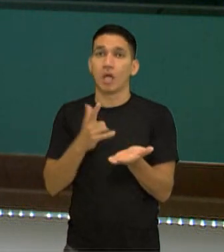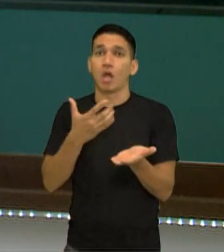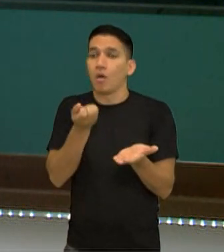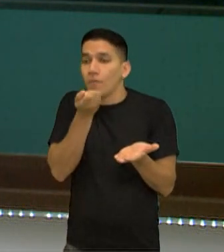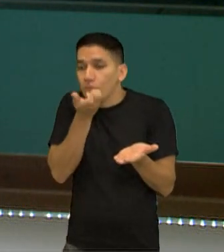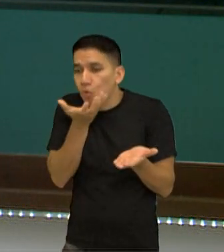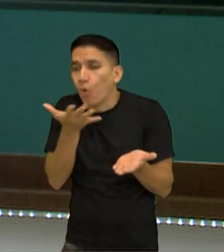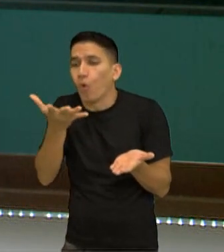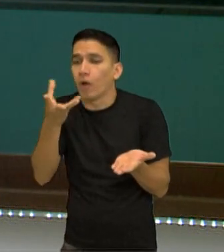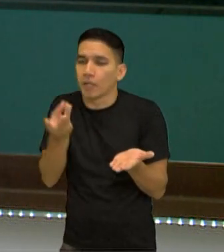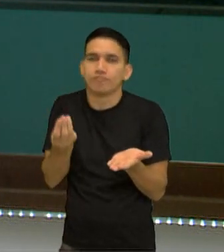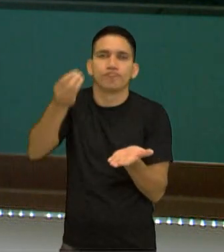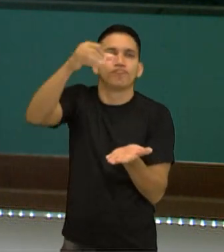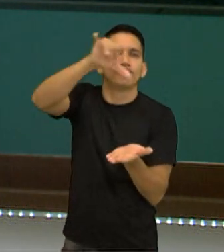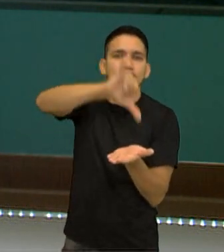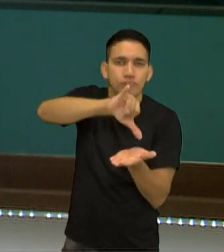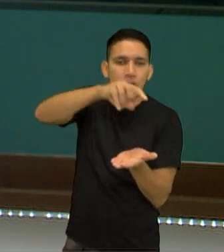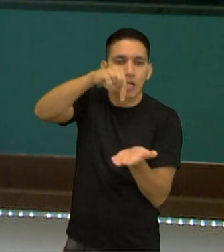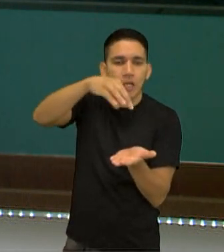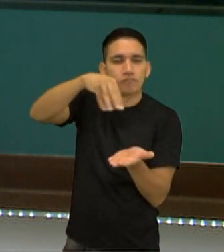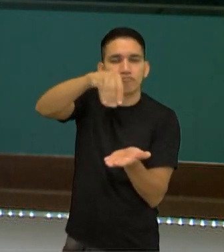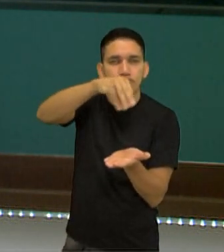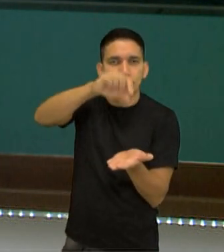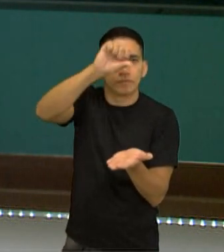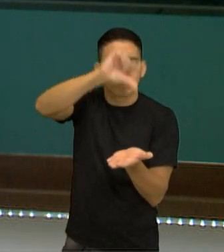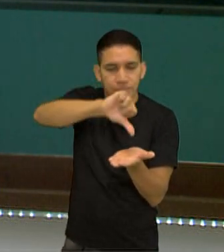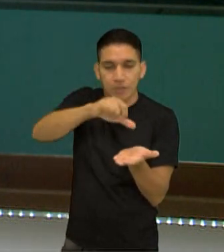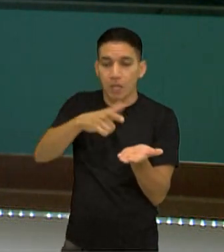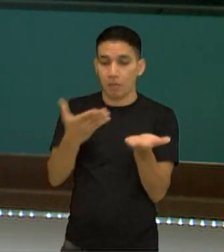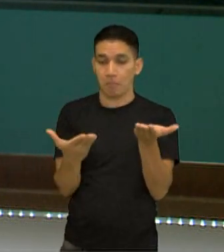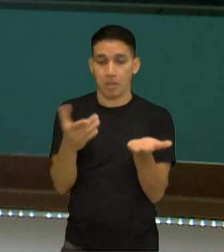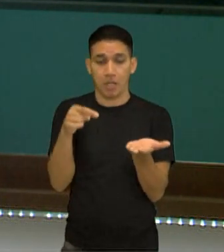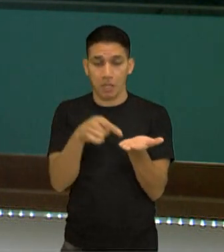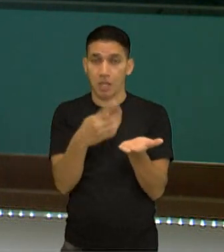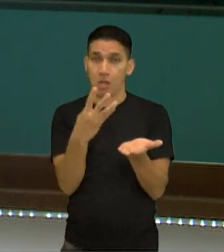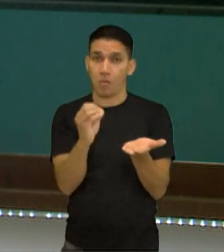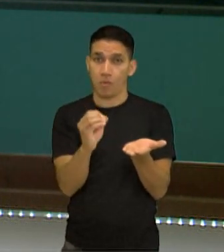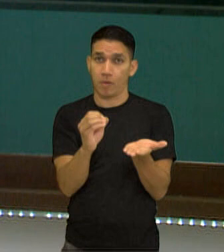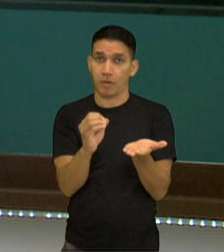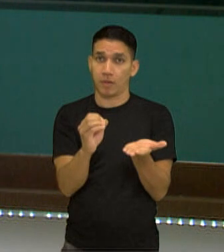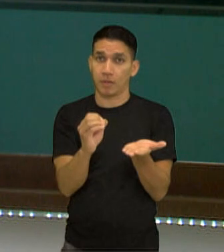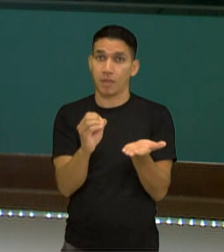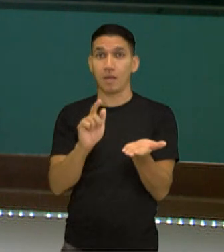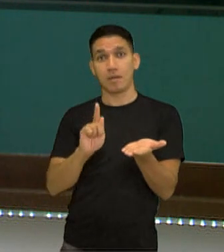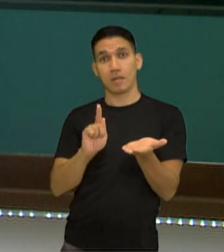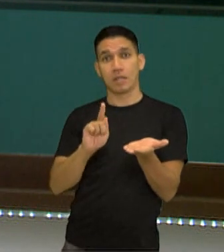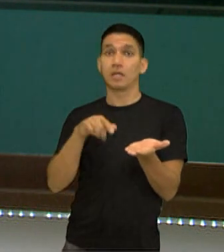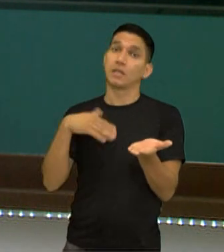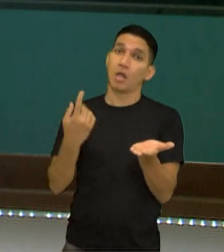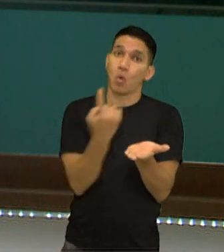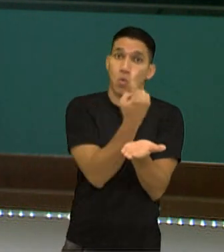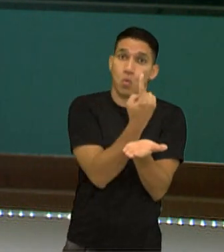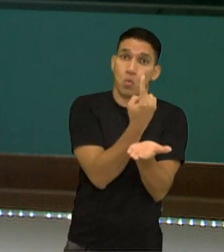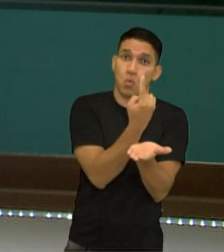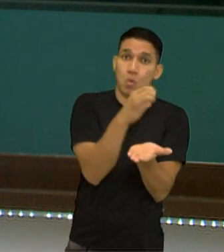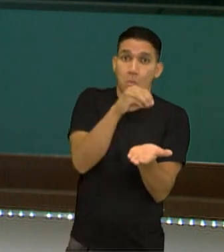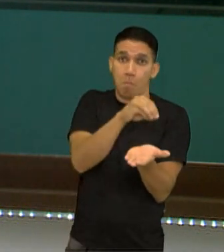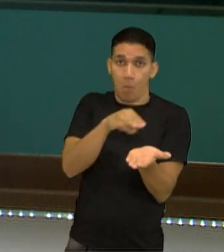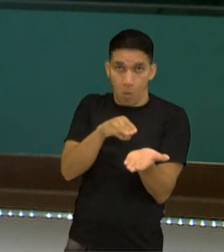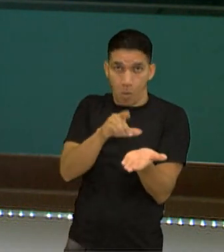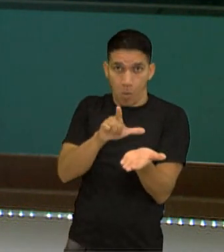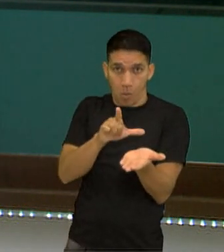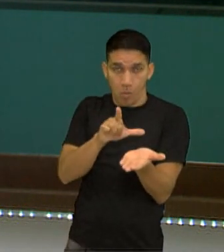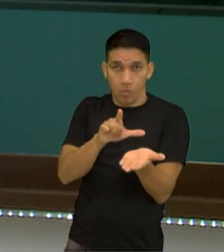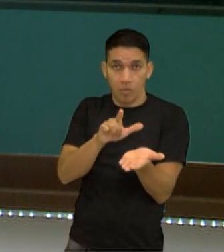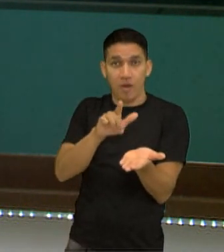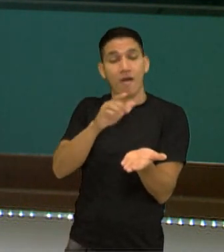farinha dentro desse potinho e coloco em cima da balança, ele me deu lá 40 gramas. Então, 1 mol de farinha equivale a 40 gramas. Se eu pegar